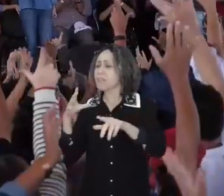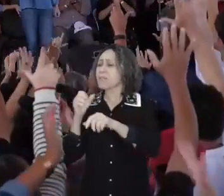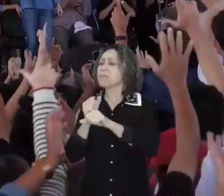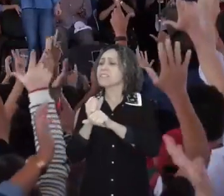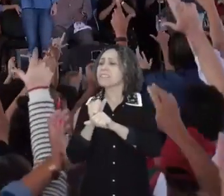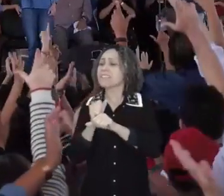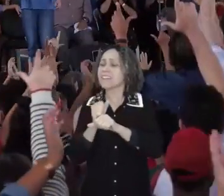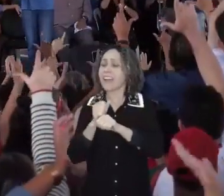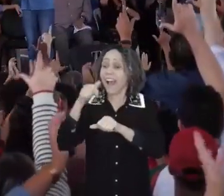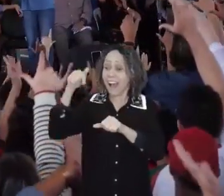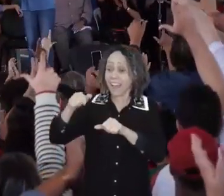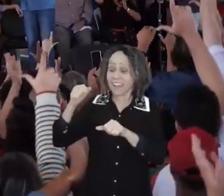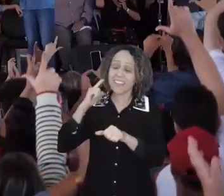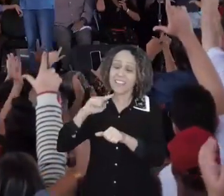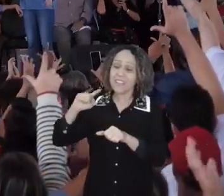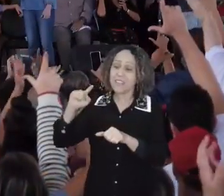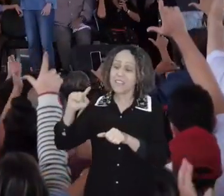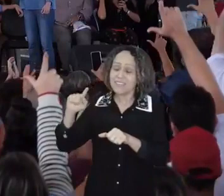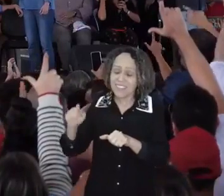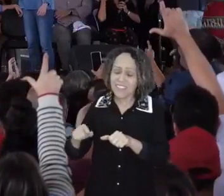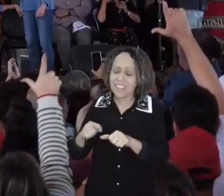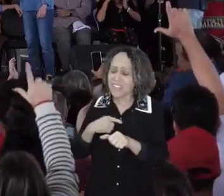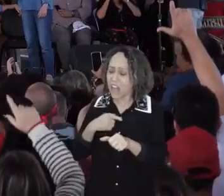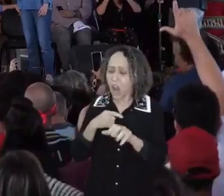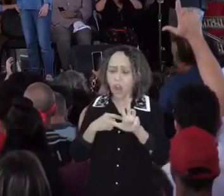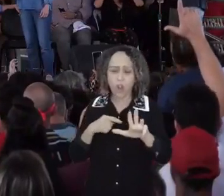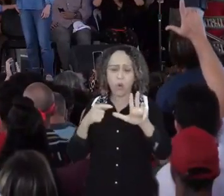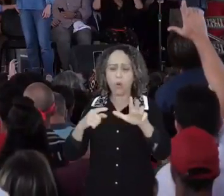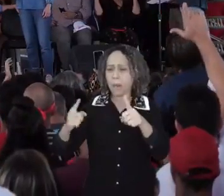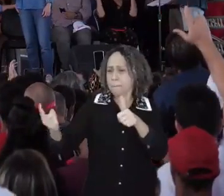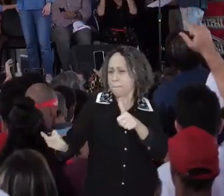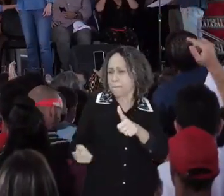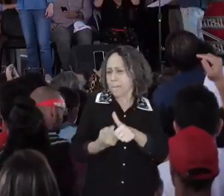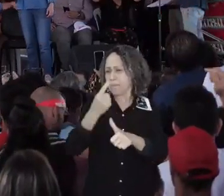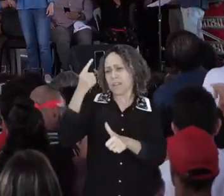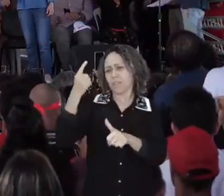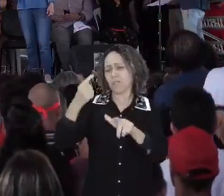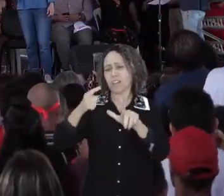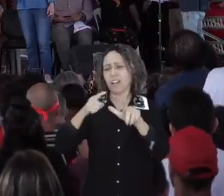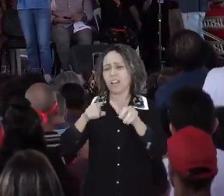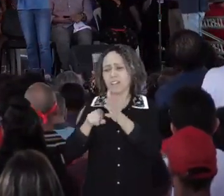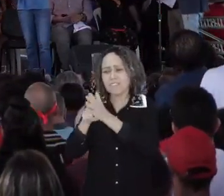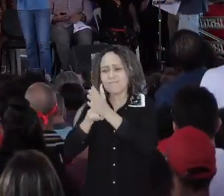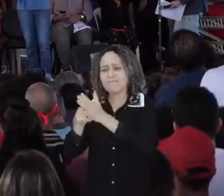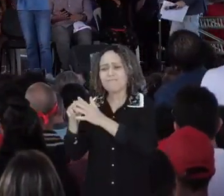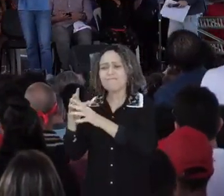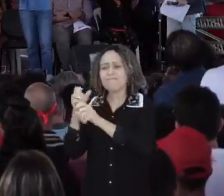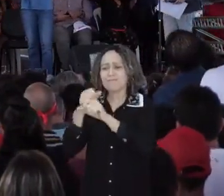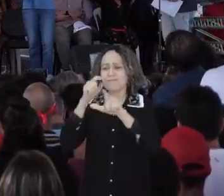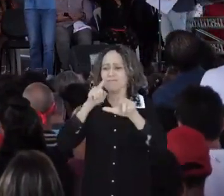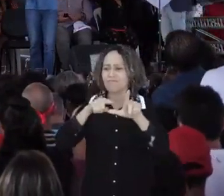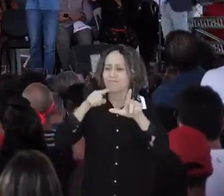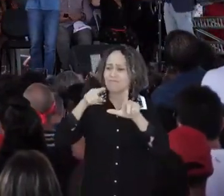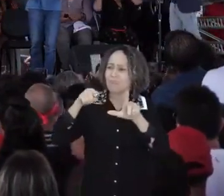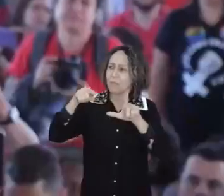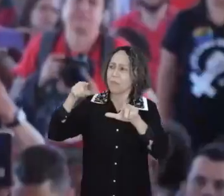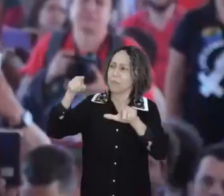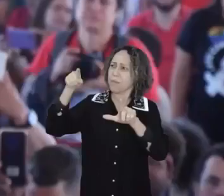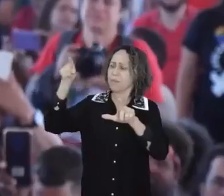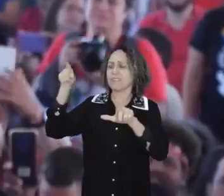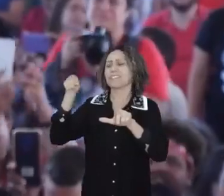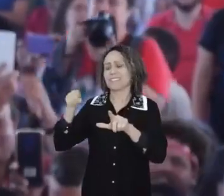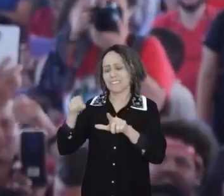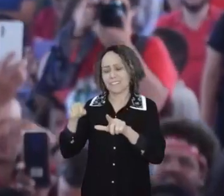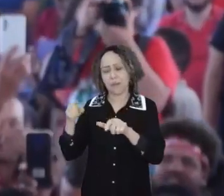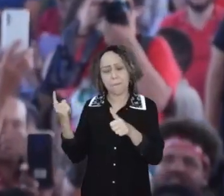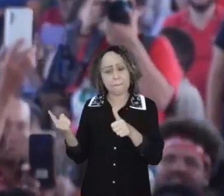Como está em primeiro lugar no Brasil. É isso, companheirada. É muita fé, é muita